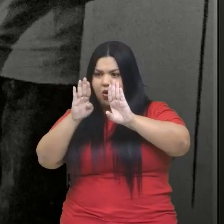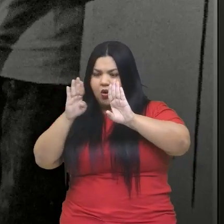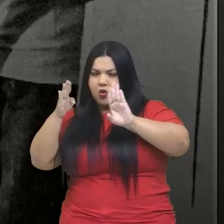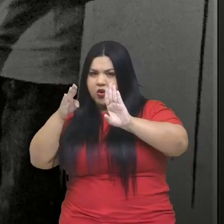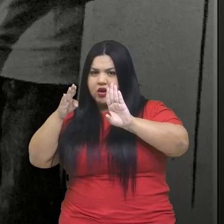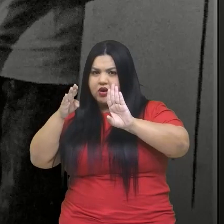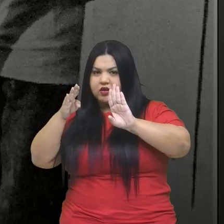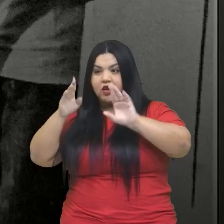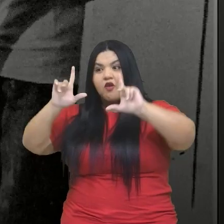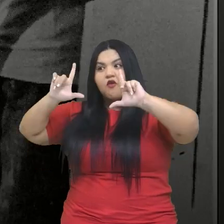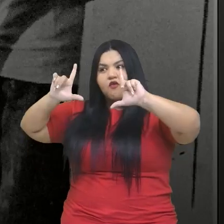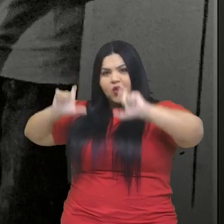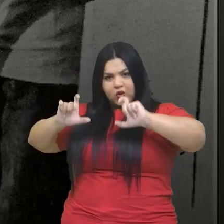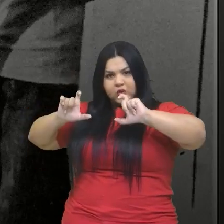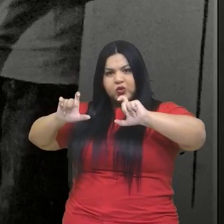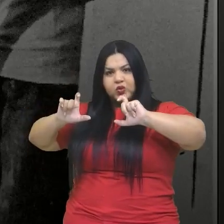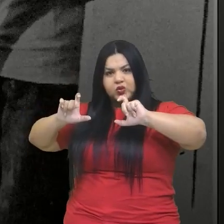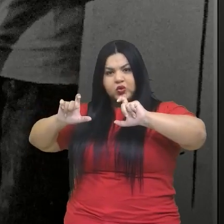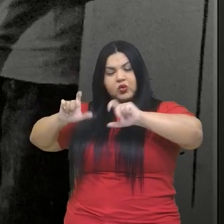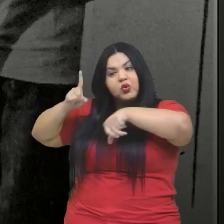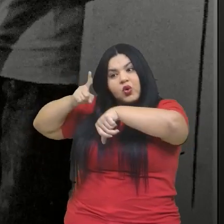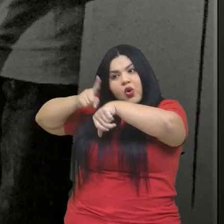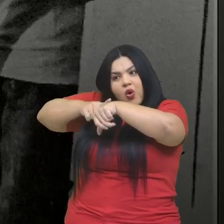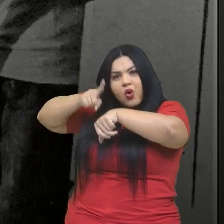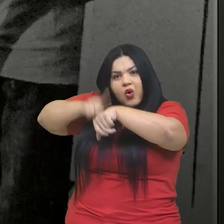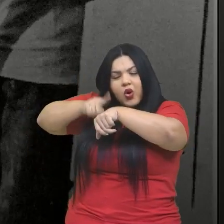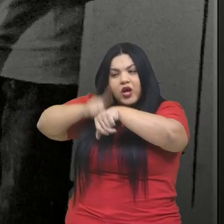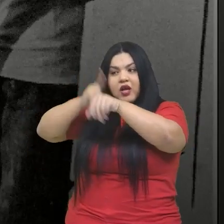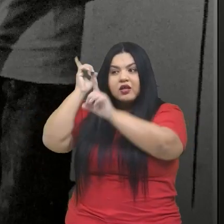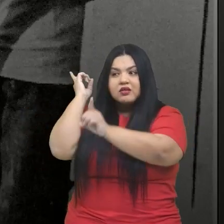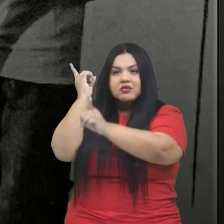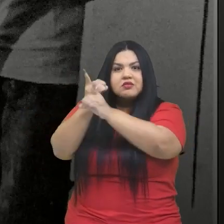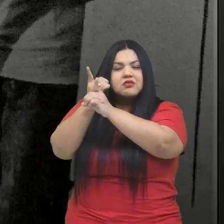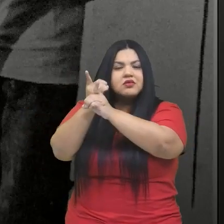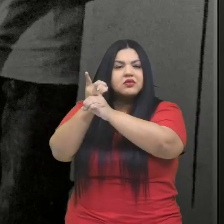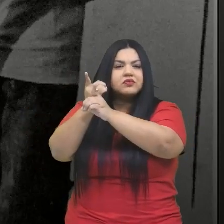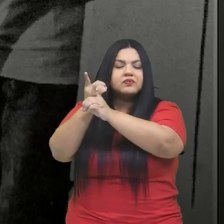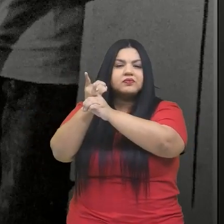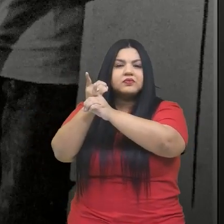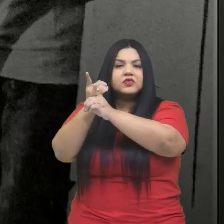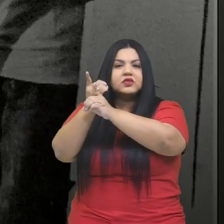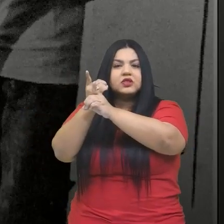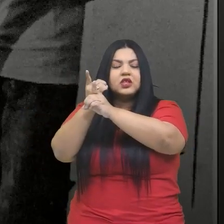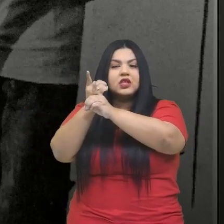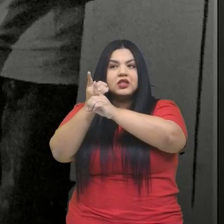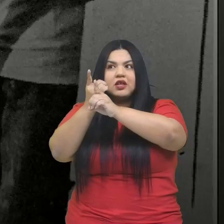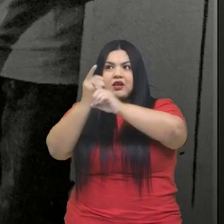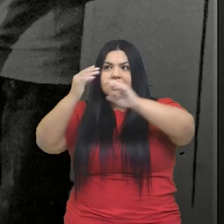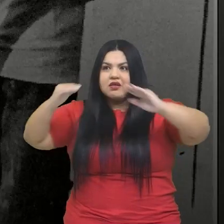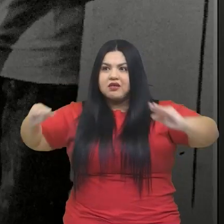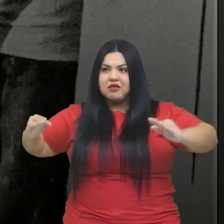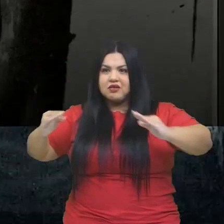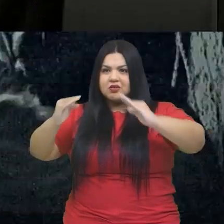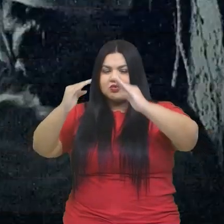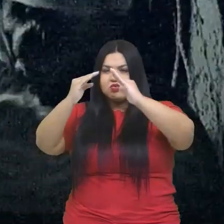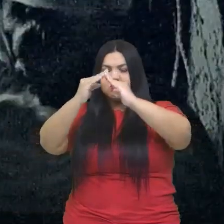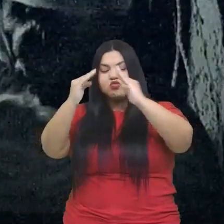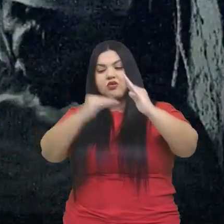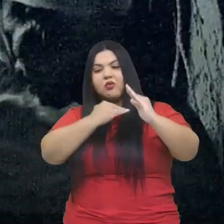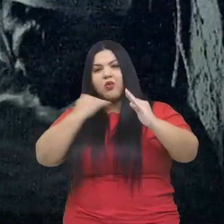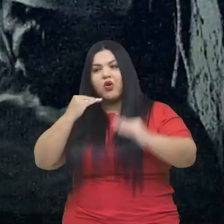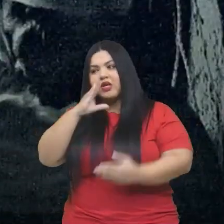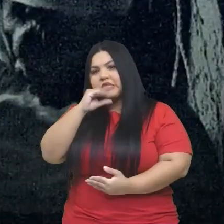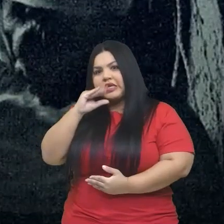a foto, né, da descoberta, não é, da tumba desse menino faraó. Olha só que